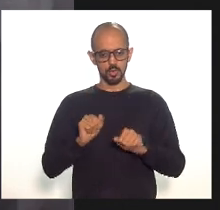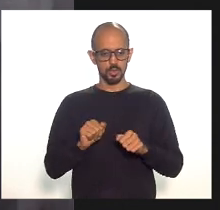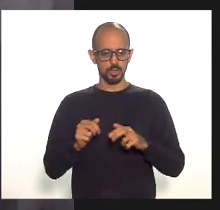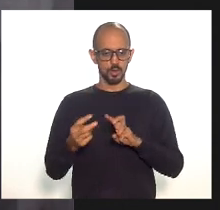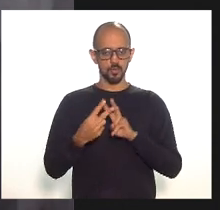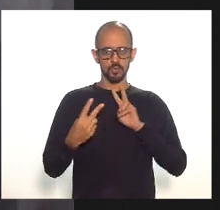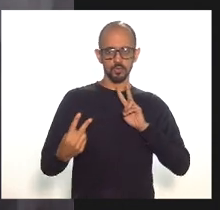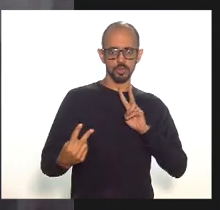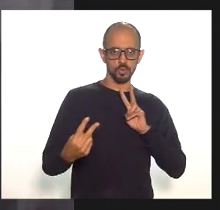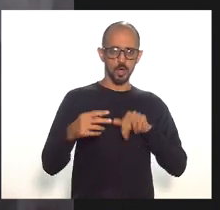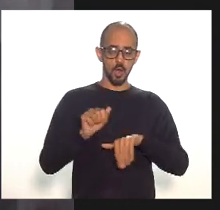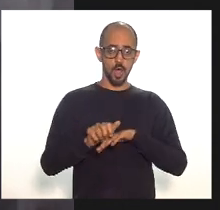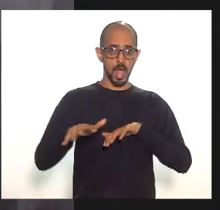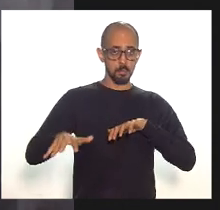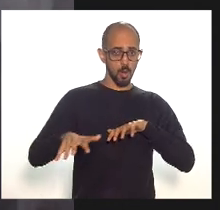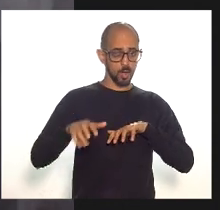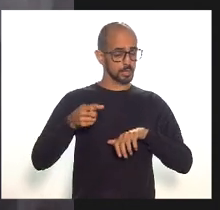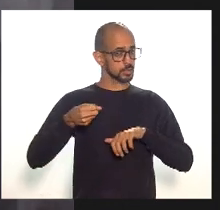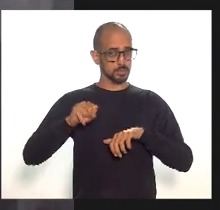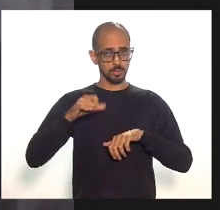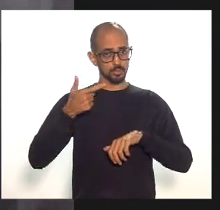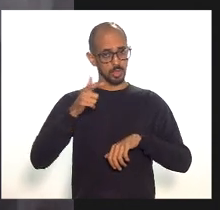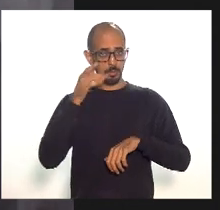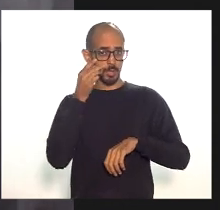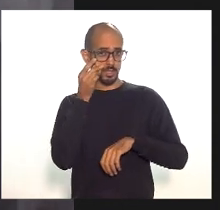já que não estamos tendo reunião presencial.